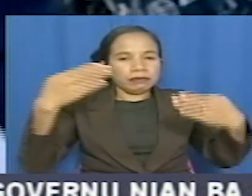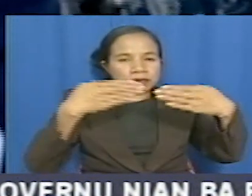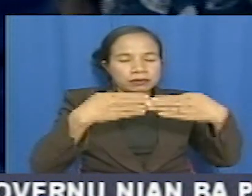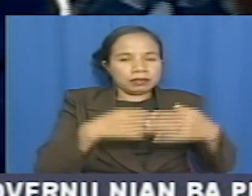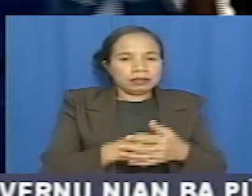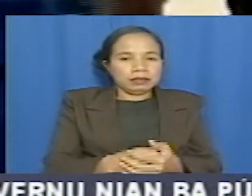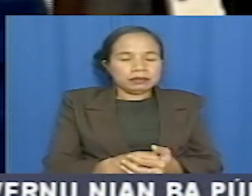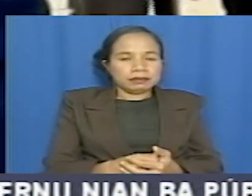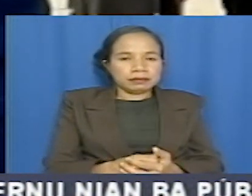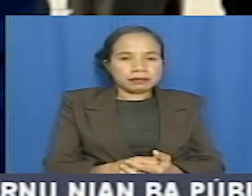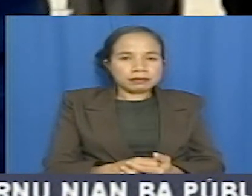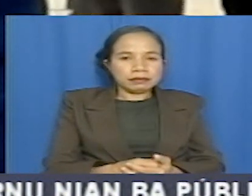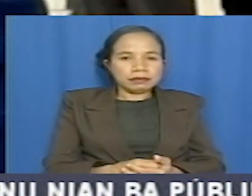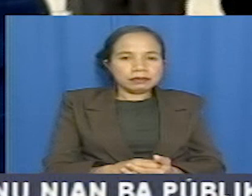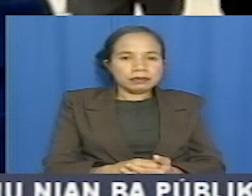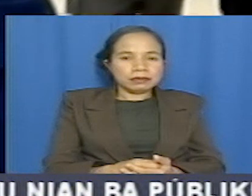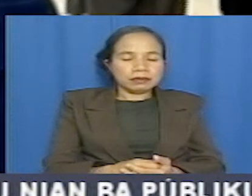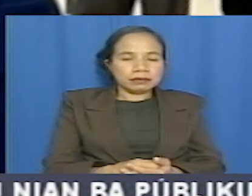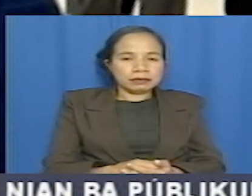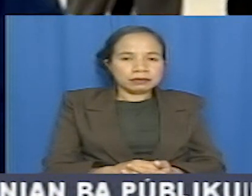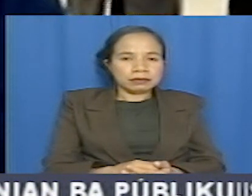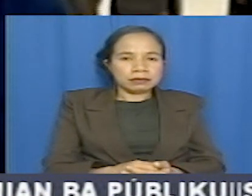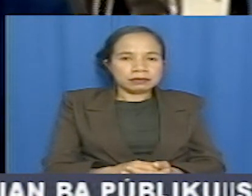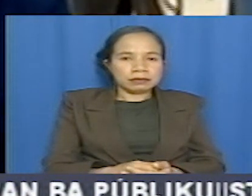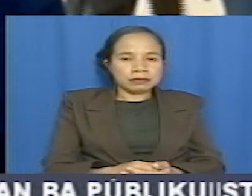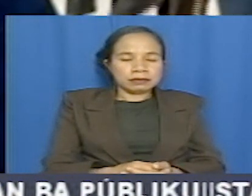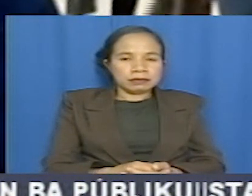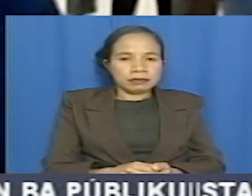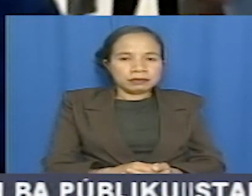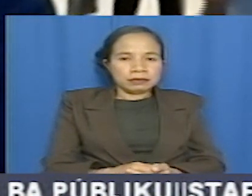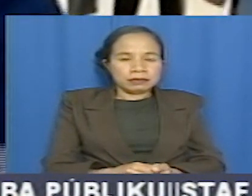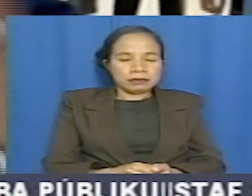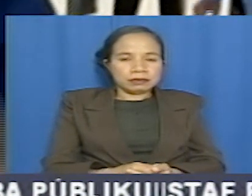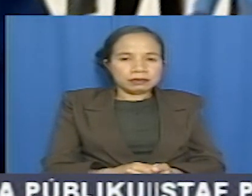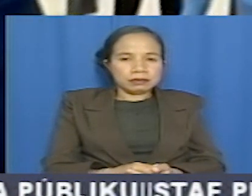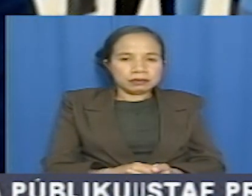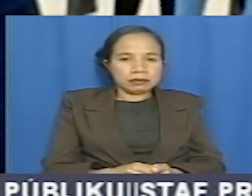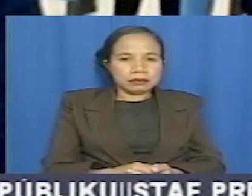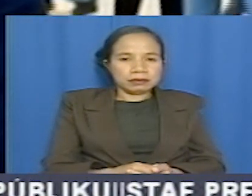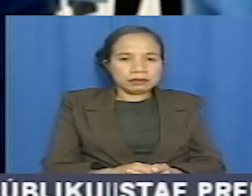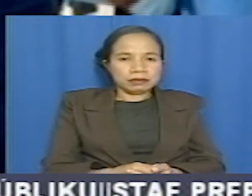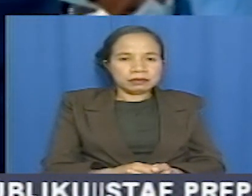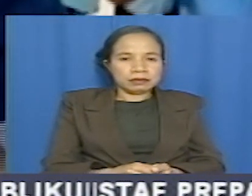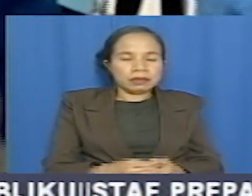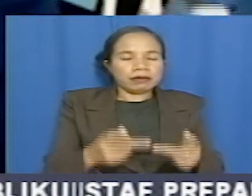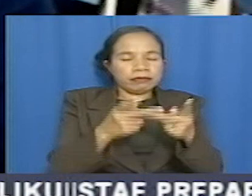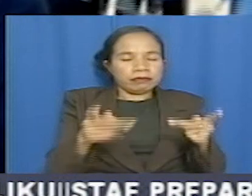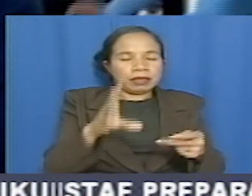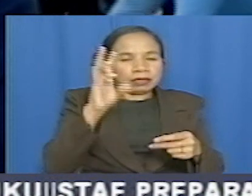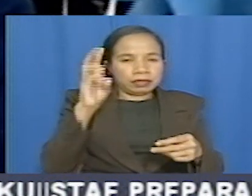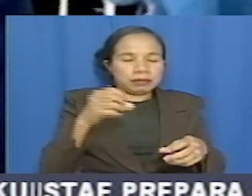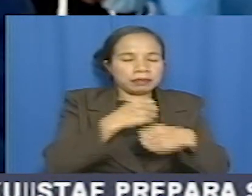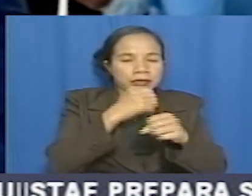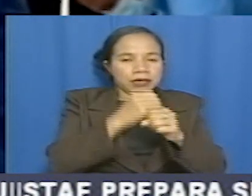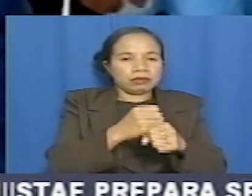tunubibi salele sakato wesilo ho citrana ne ba entrada principal zira ne pemek tato halo posto